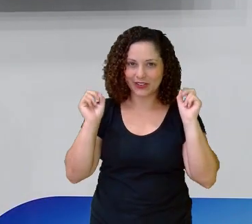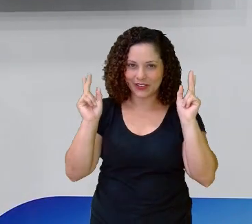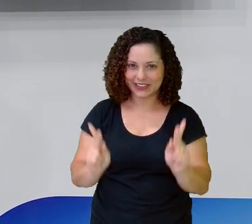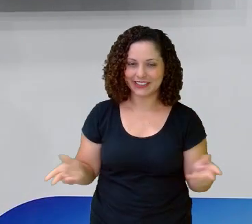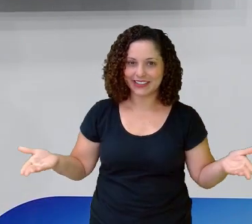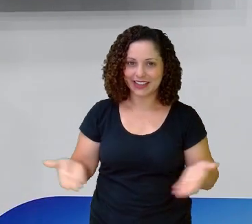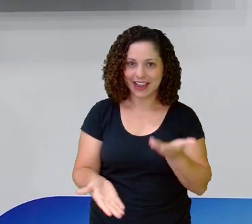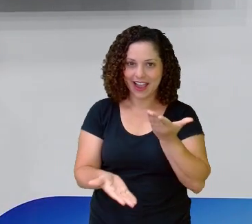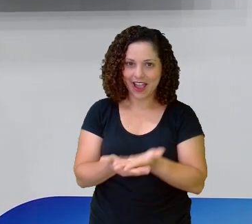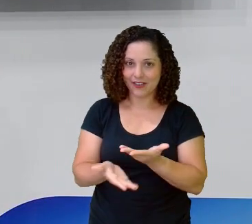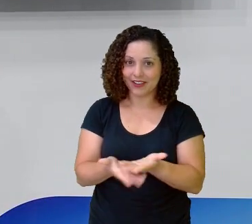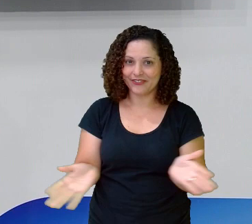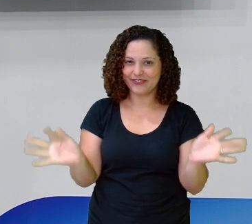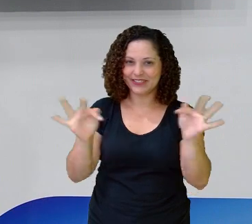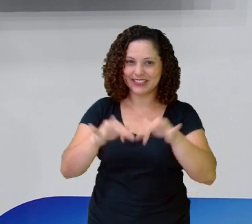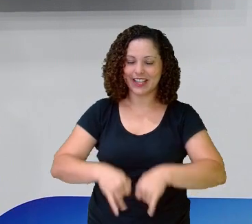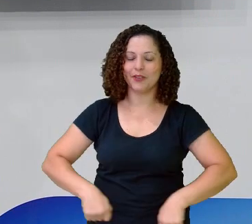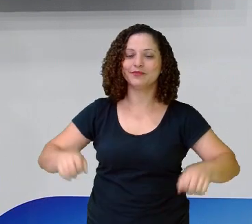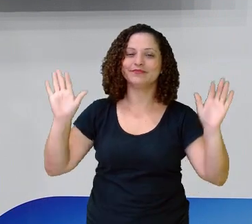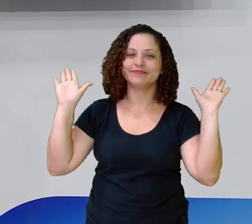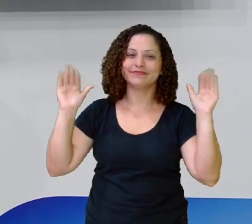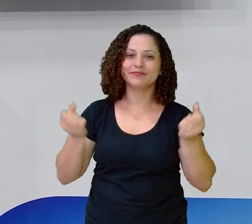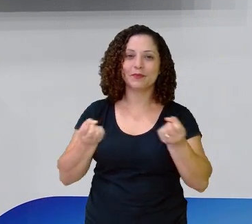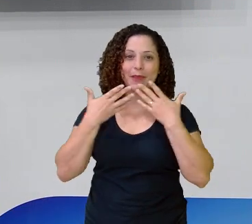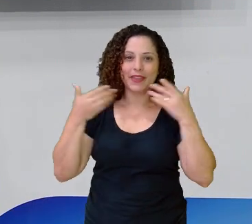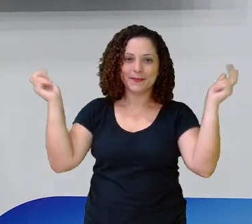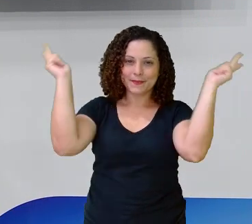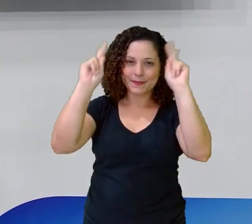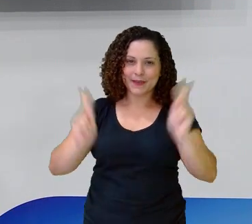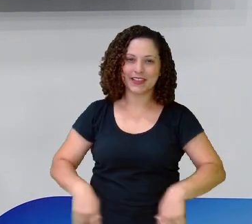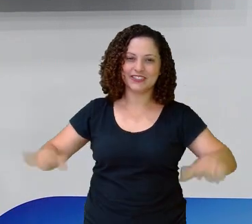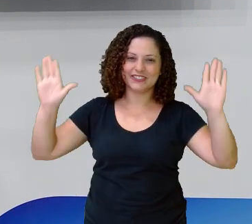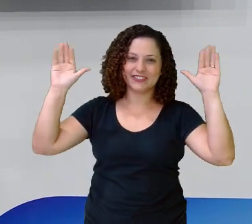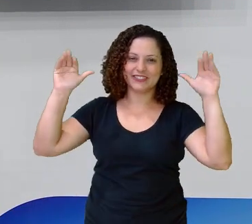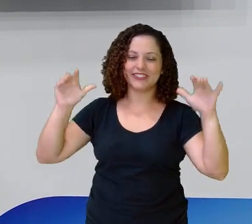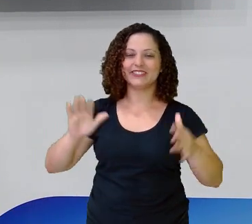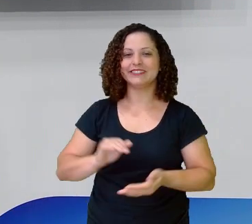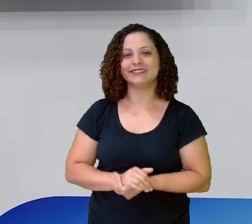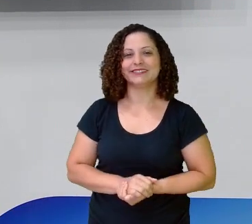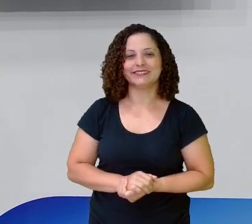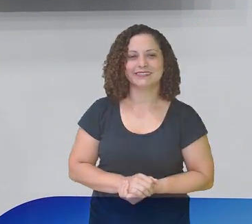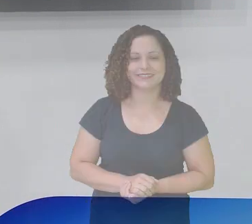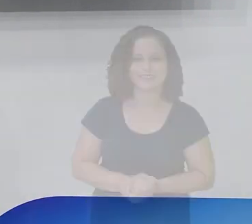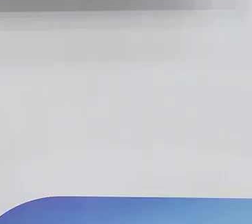hoje a nossa aula chegou ao fim. Fiquem bem, fiquem em paz. Tchau, tchau.